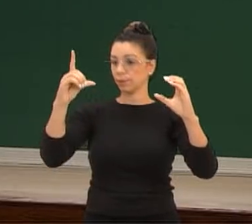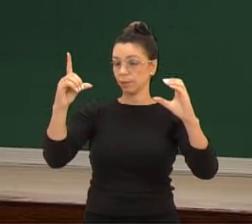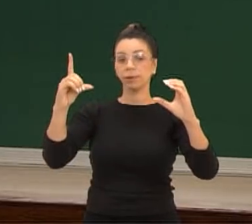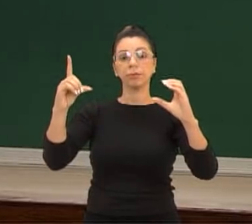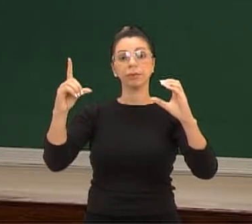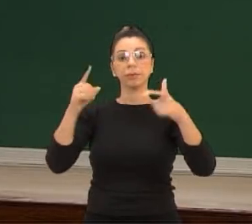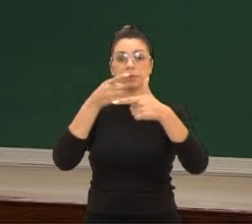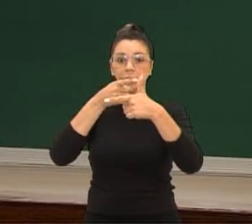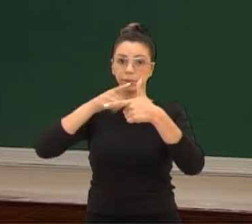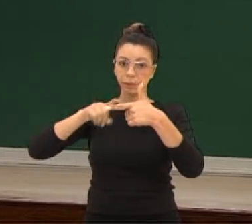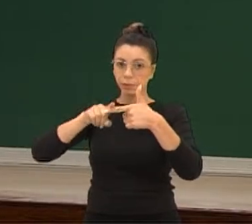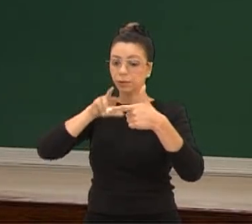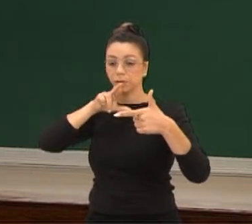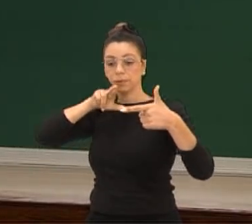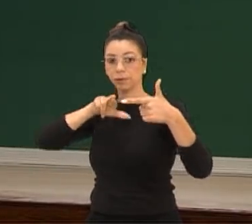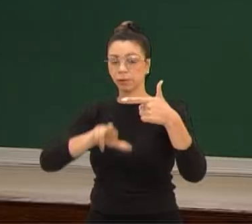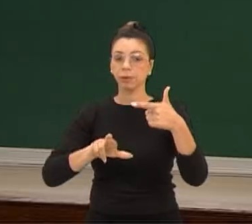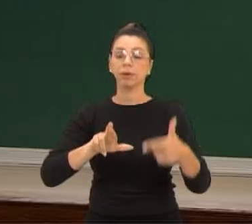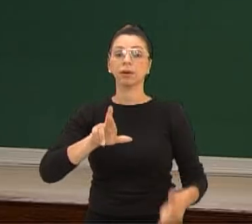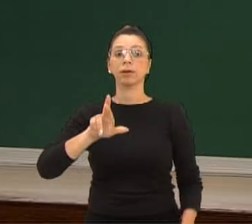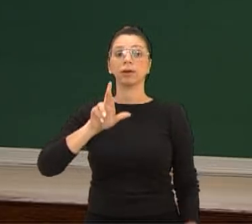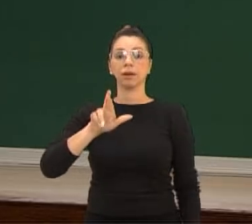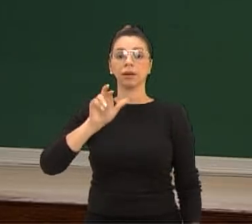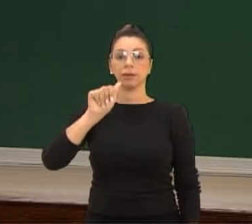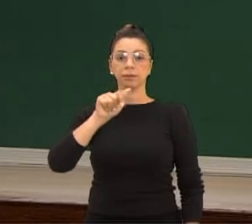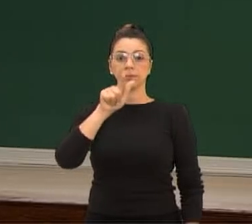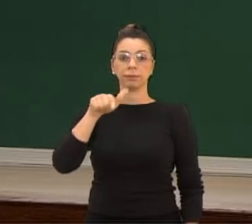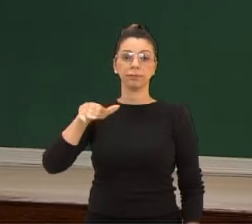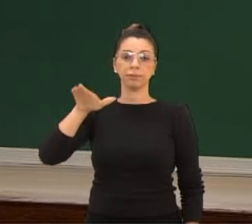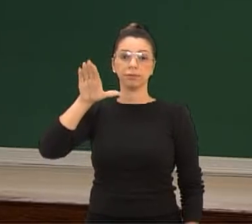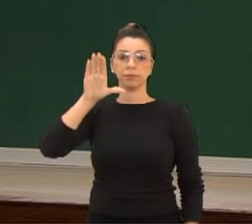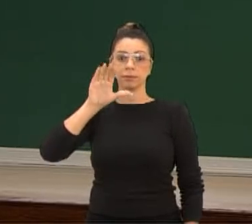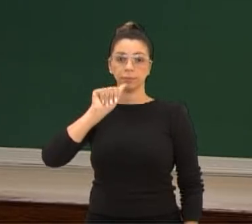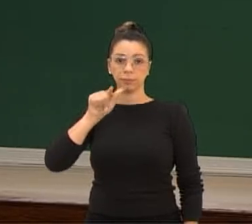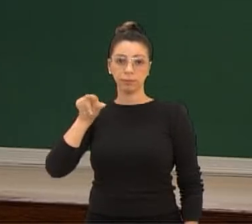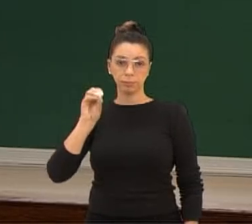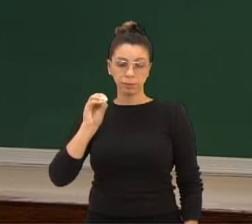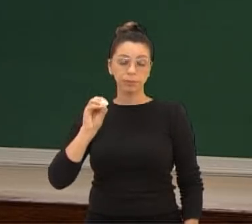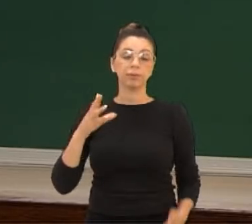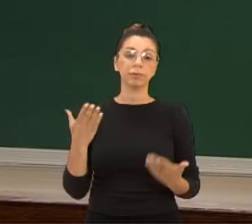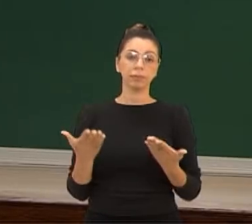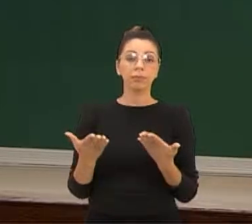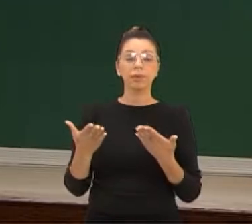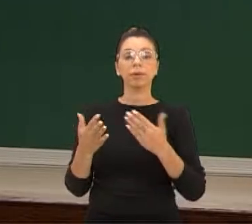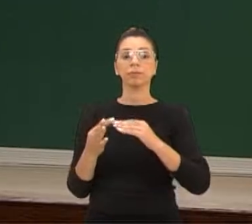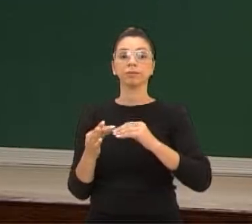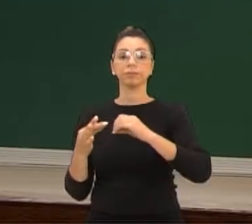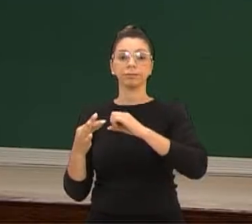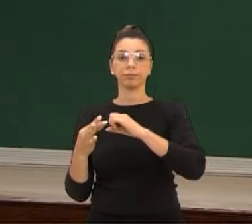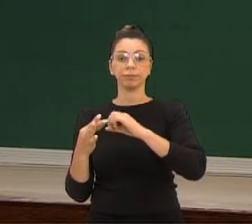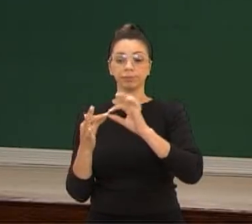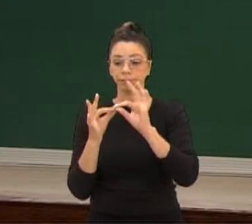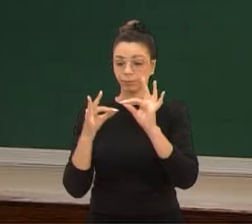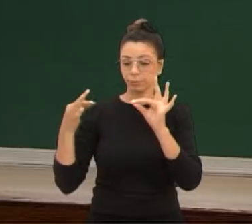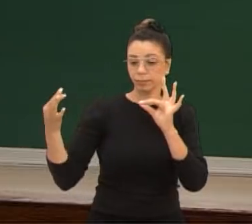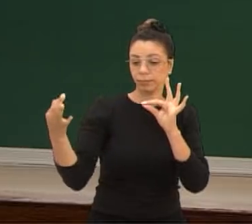tá? Mas nós podemos dizer então que o comprimento ele nada mais é do que o produto,